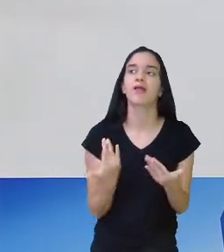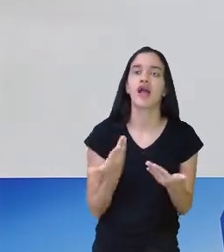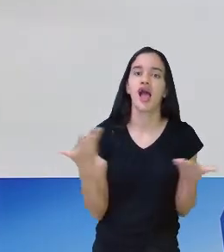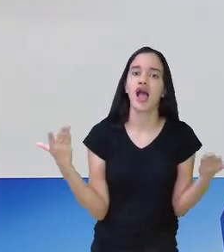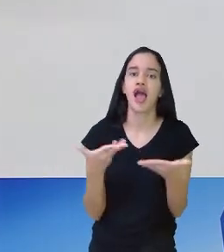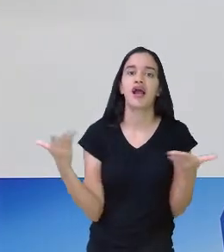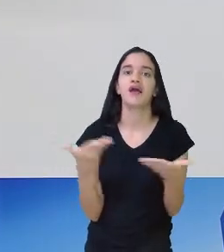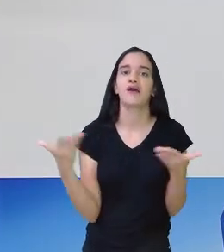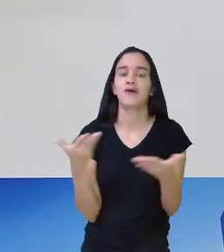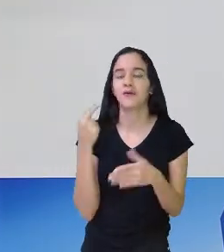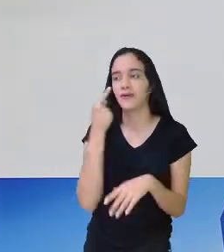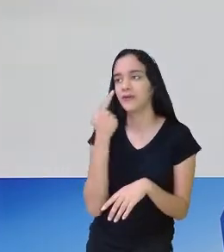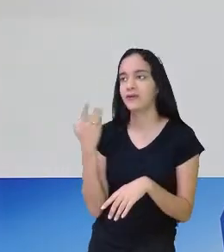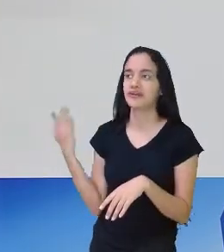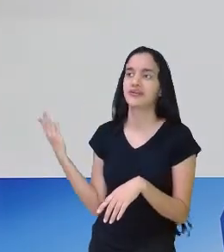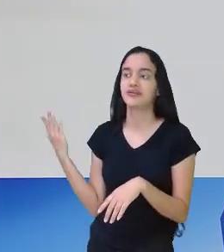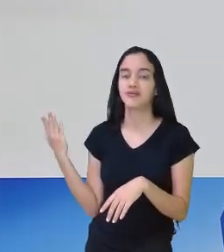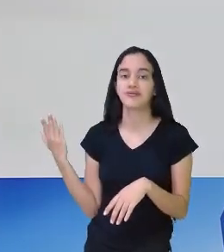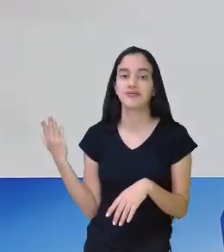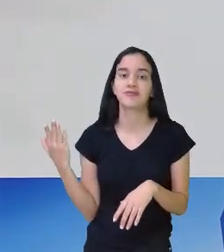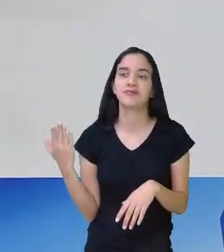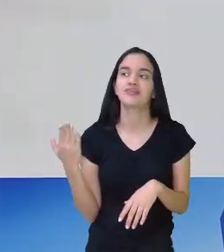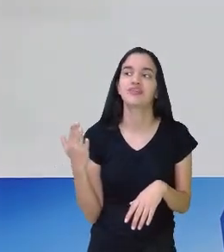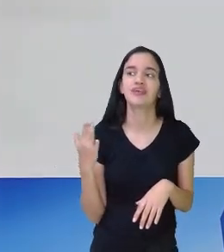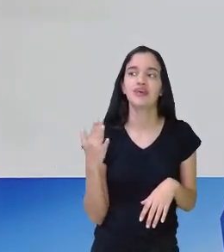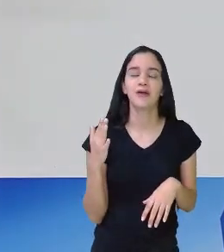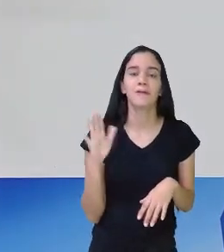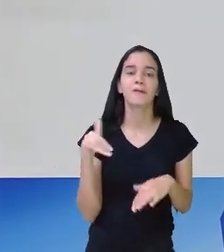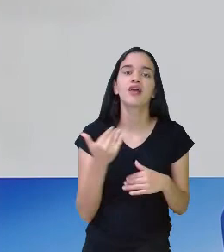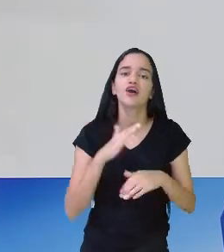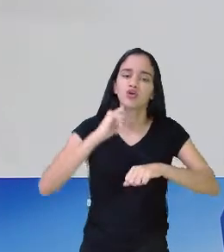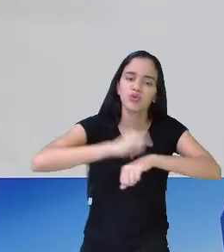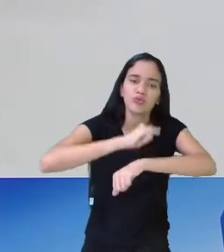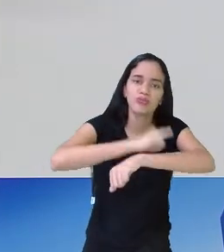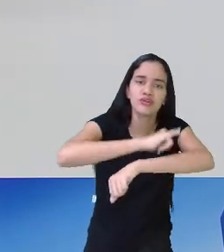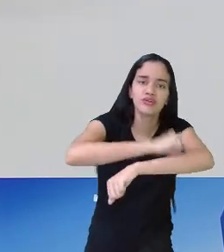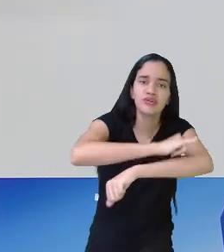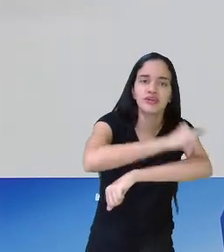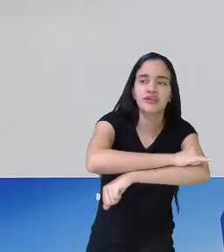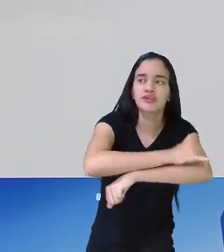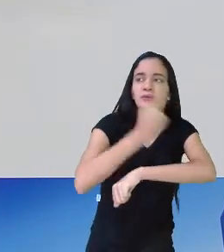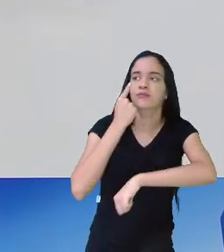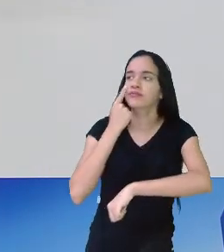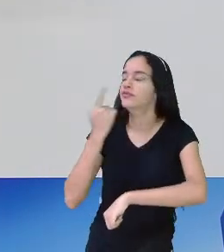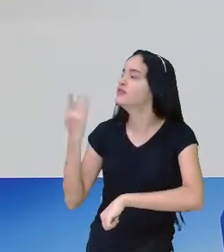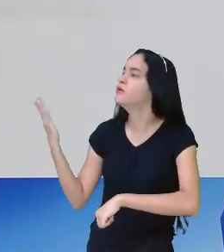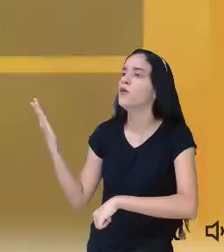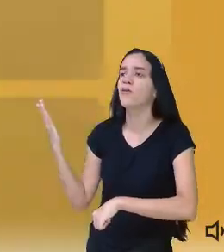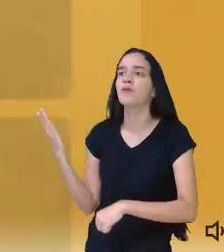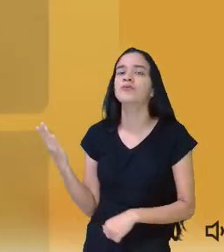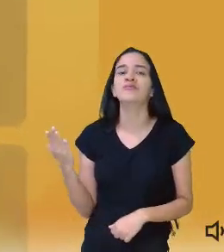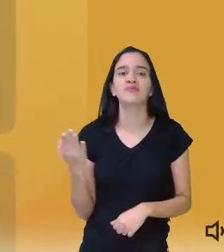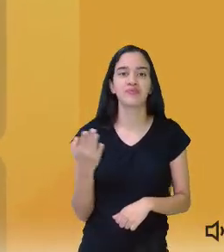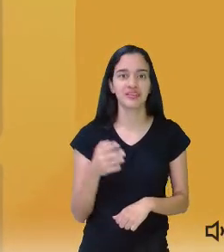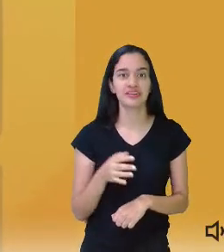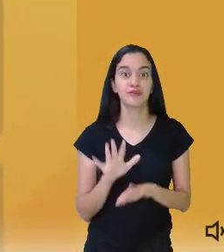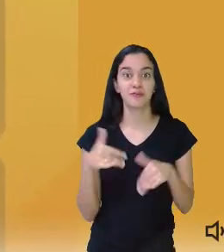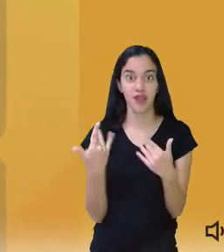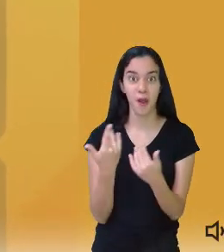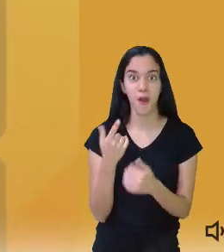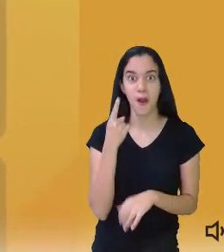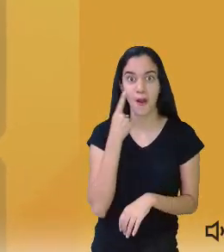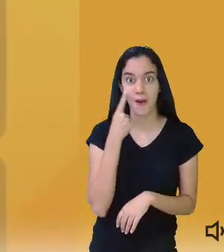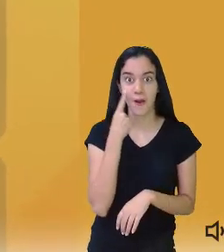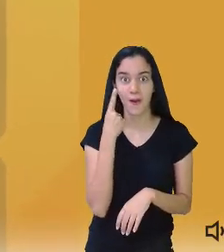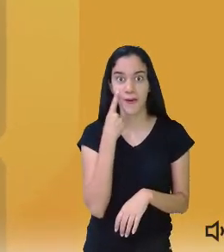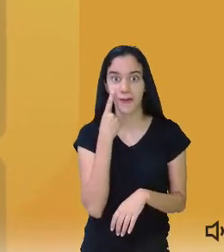pegar, deixa aí, ó. Então, a gente vai abrir o sapinho novamente e vai abrir lá da pontinha. Olha só. Consumidor. E ó,